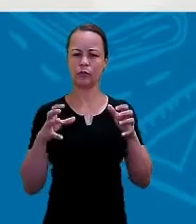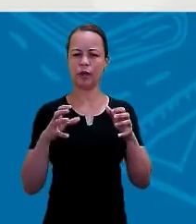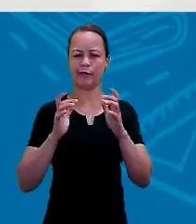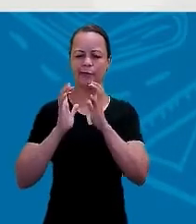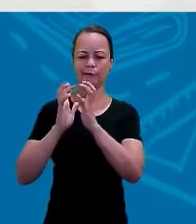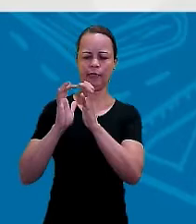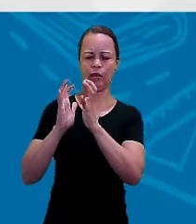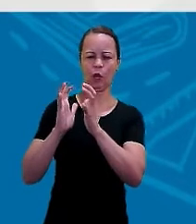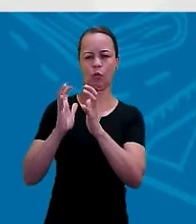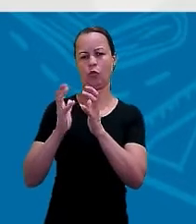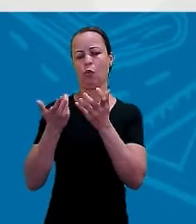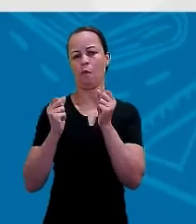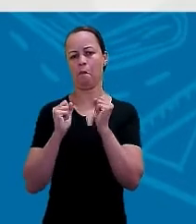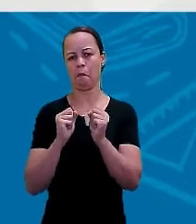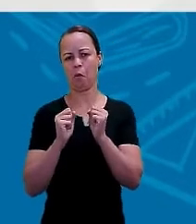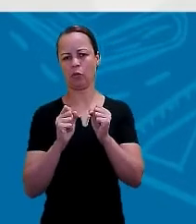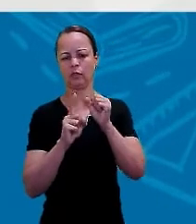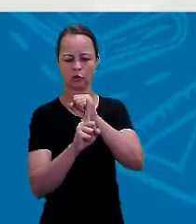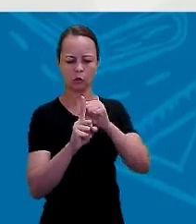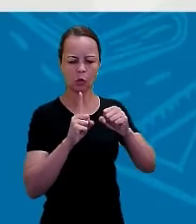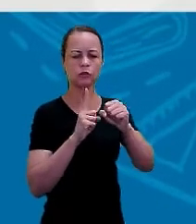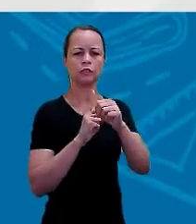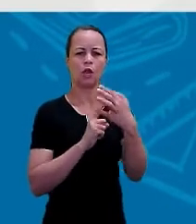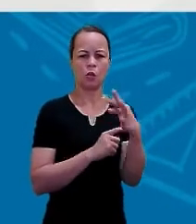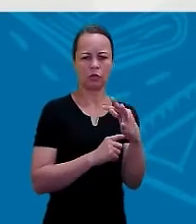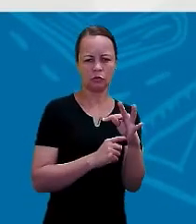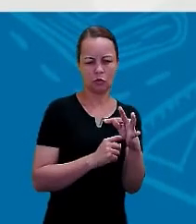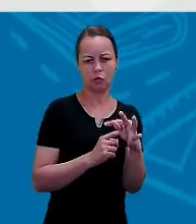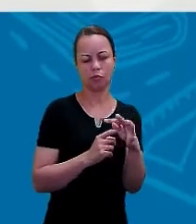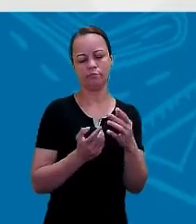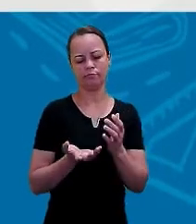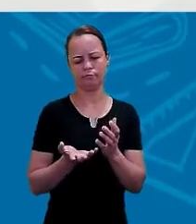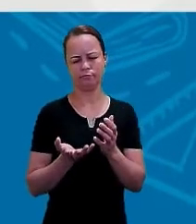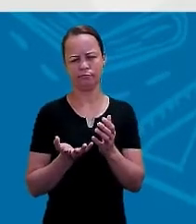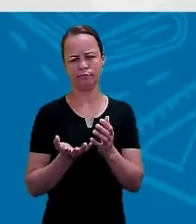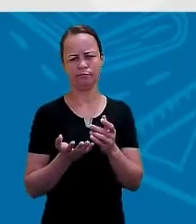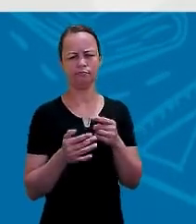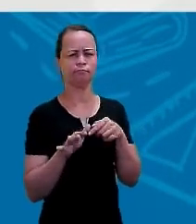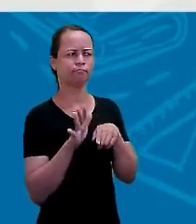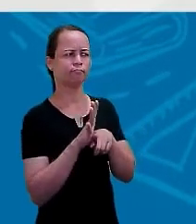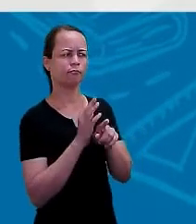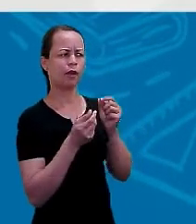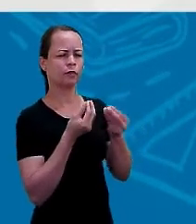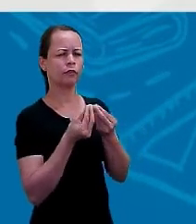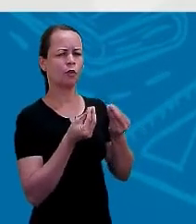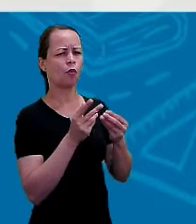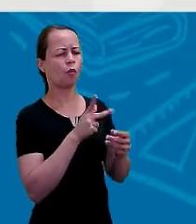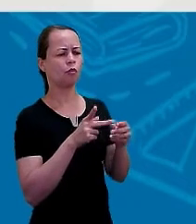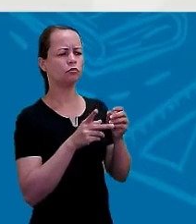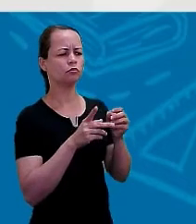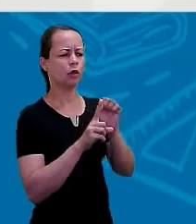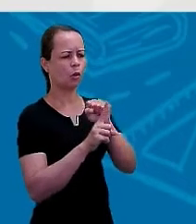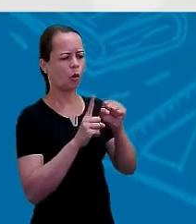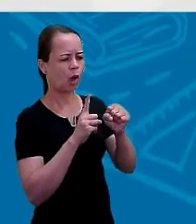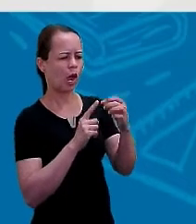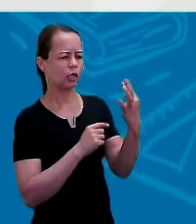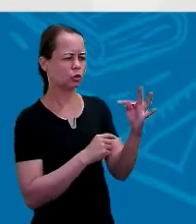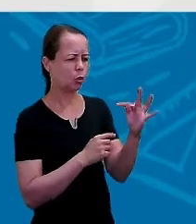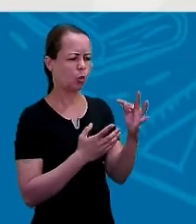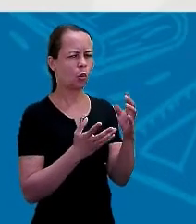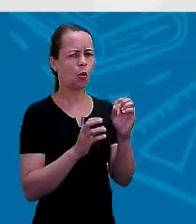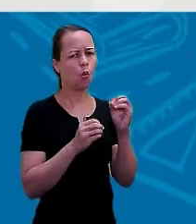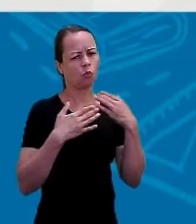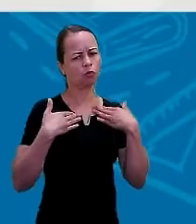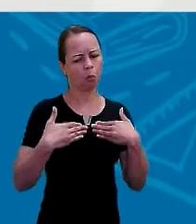está atuando tanto para a dor social, e aí você pode estar se perguntando, mas o que seria essa dor social, essa dor emocional? Imagina que você perdeu alguém que